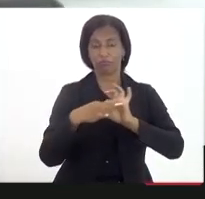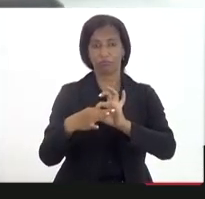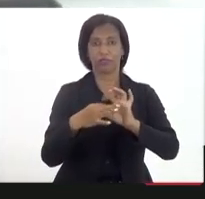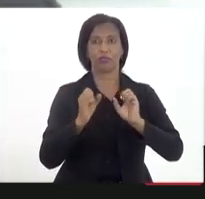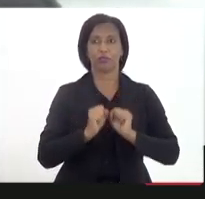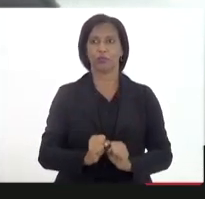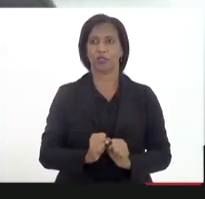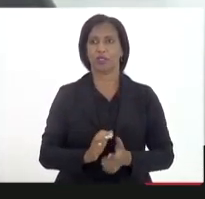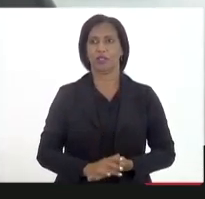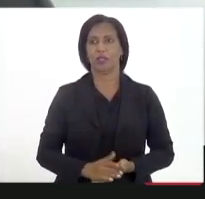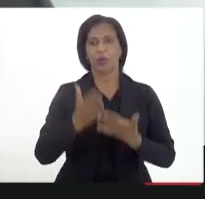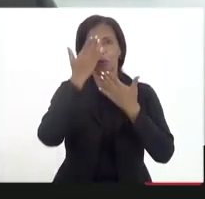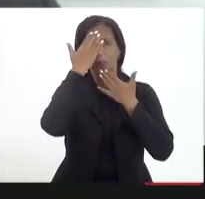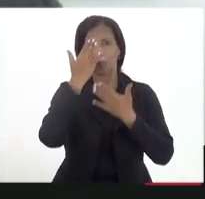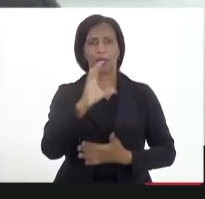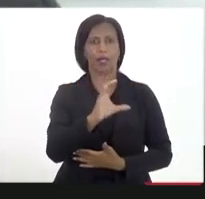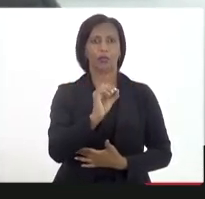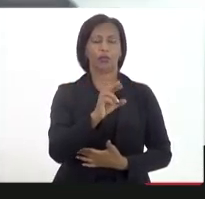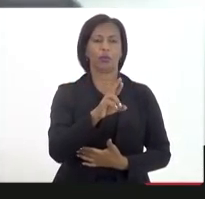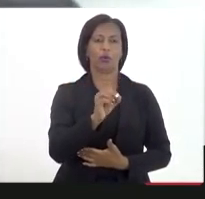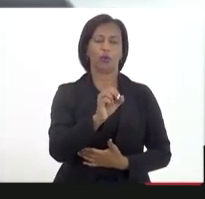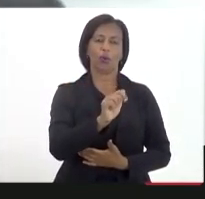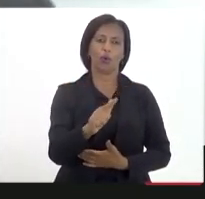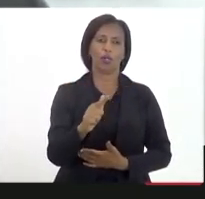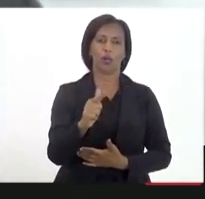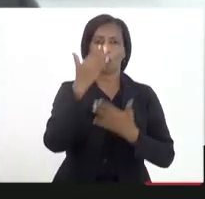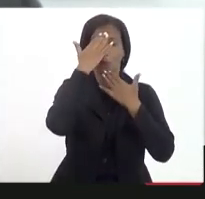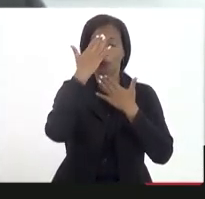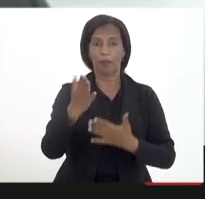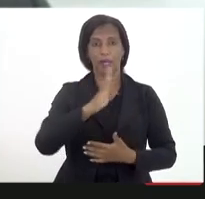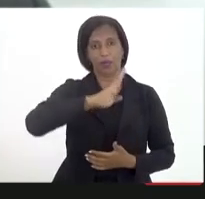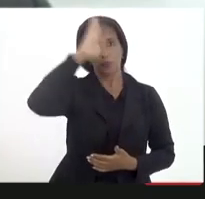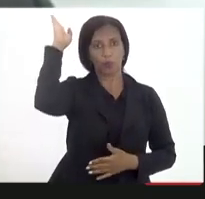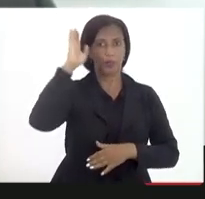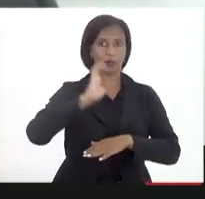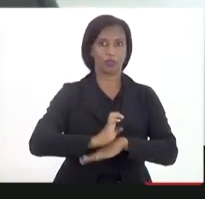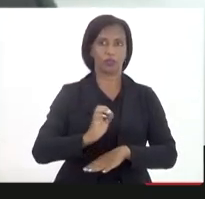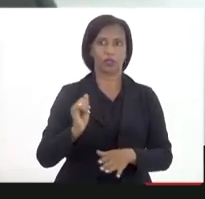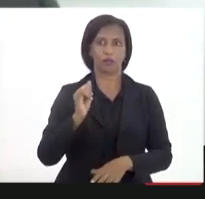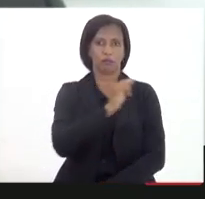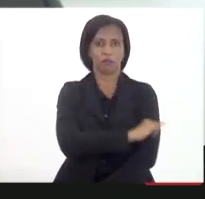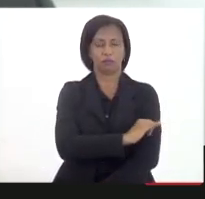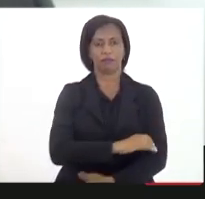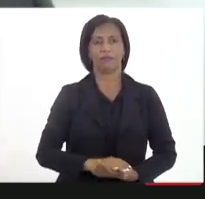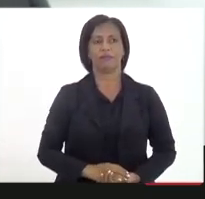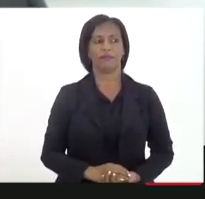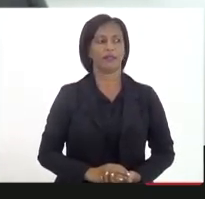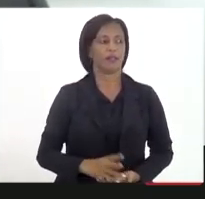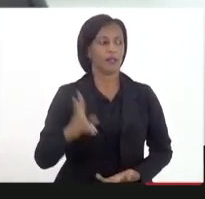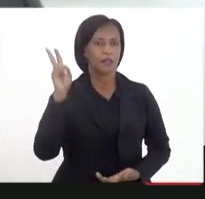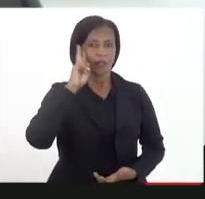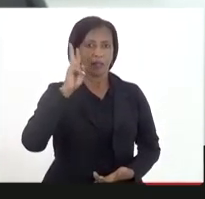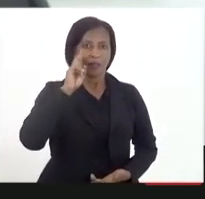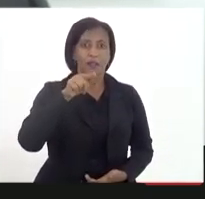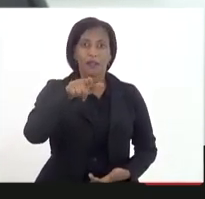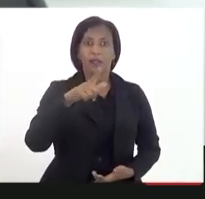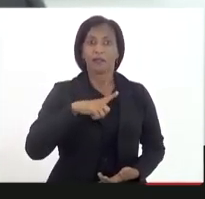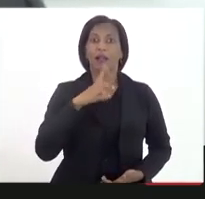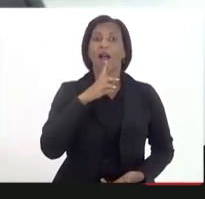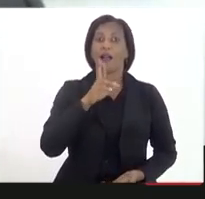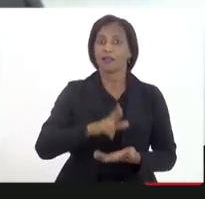Obrigado Coronel Cristiano Santos e mais uma vez obrigado o Corpo de Bombeiros Militar do Estado do Rio de Janeiro Lembrando que uma silêncio também tem razão